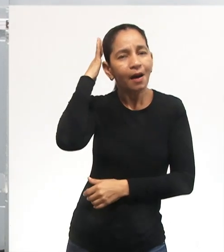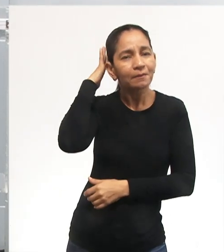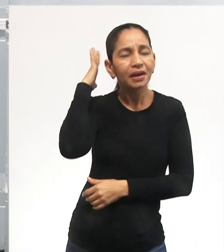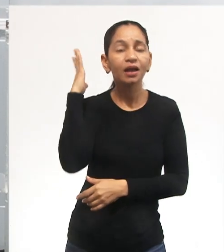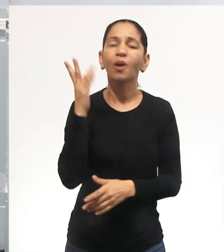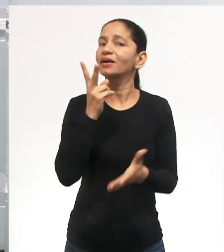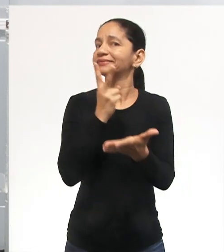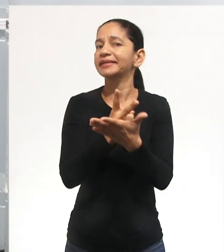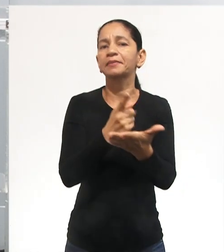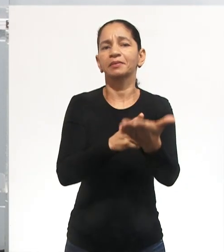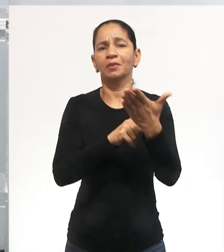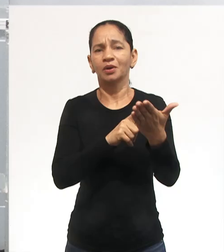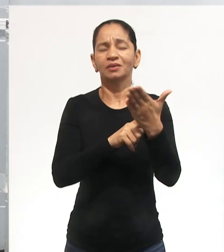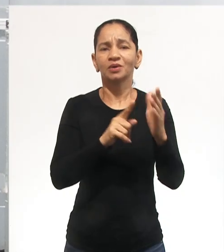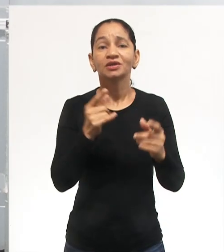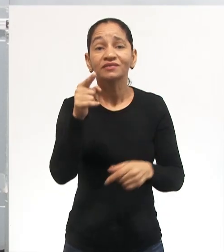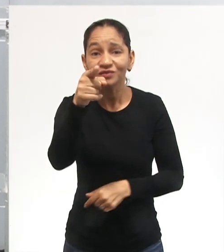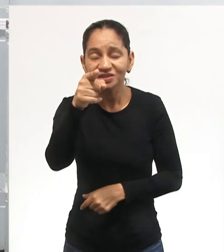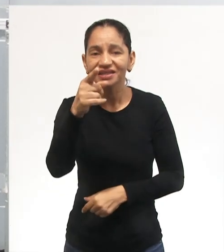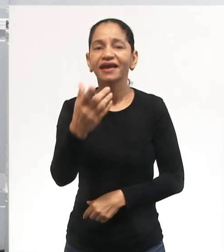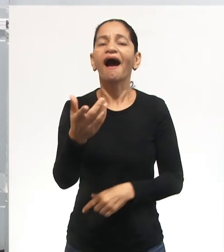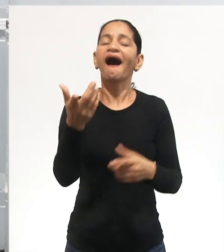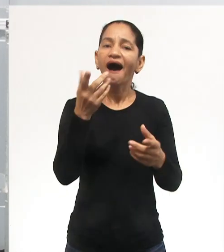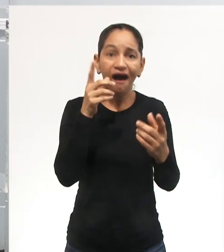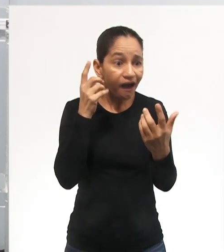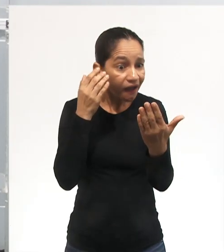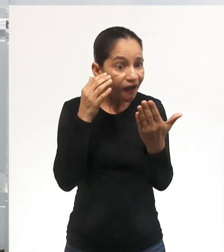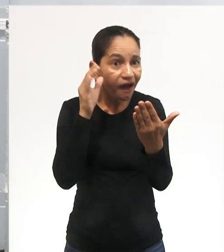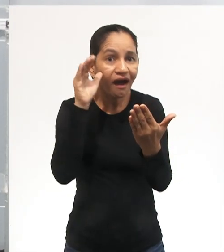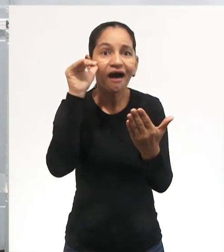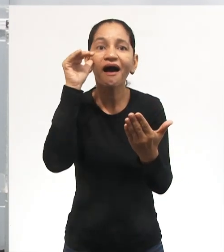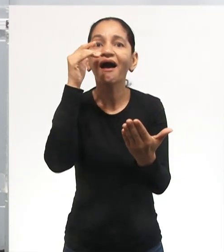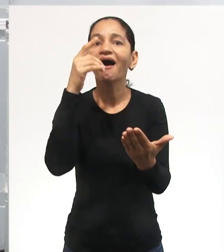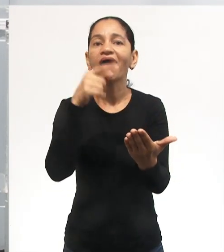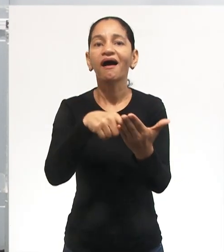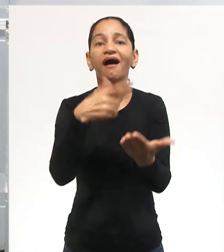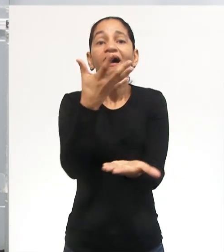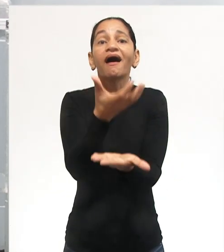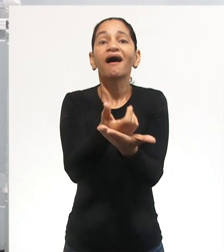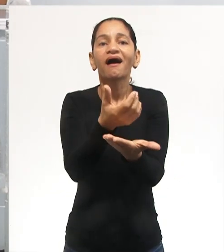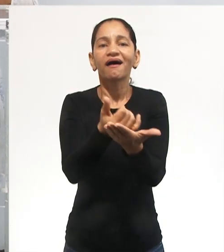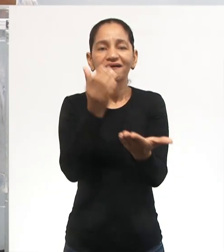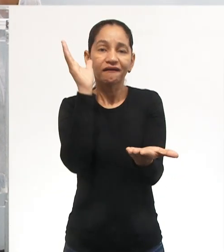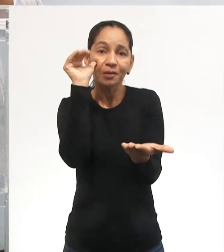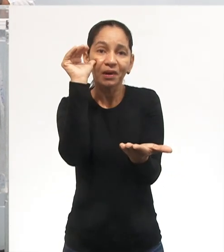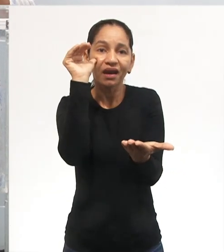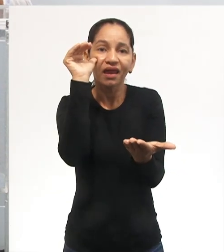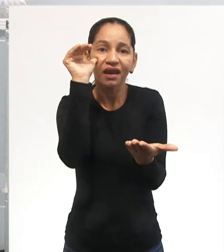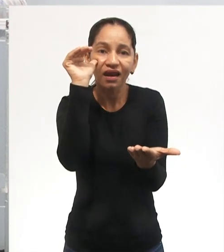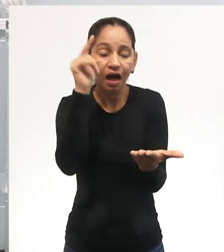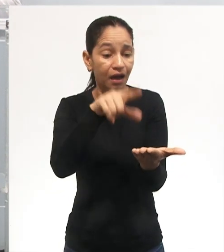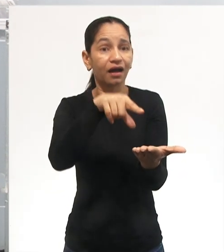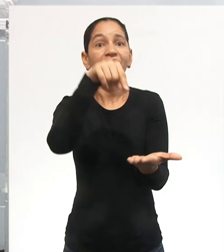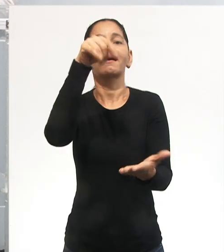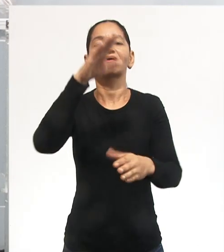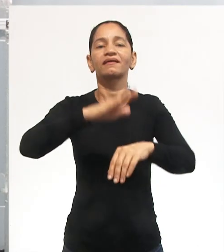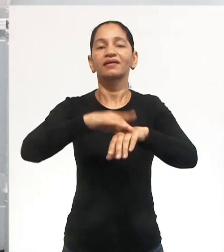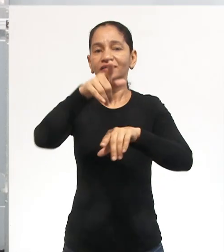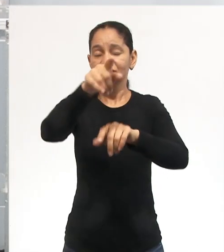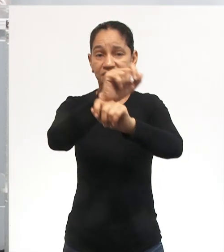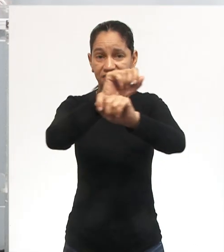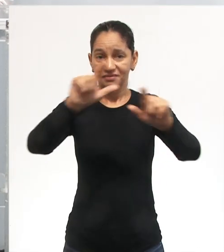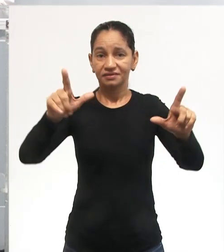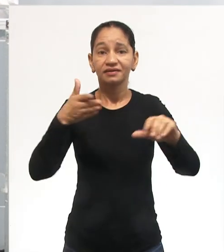vai me oferecer outros produtos nessa linha que possam me interessar, né? Então ela está me ajudando a escolher de alguma forma